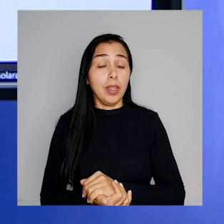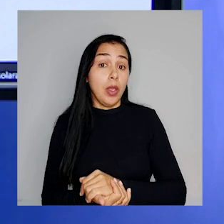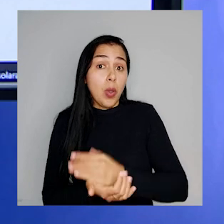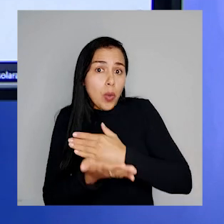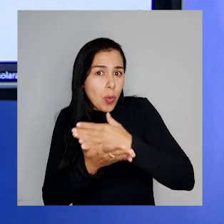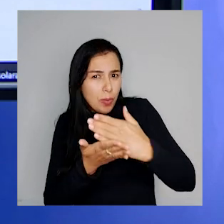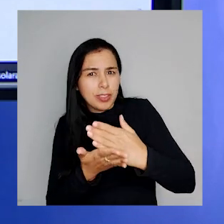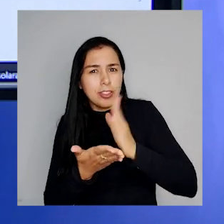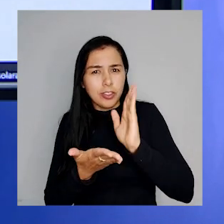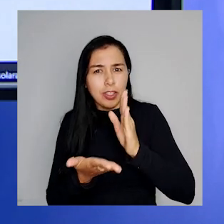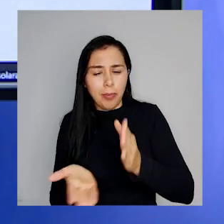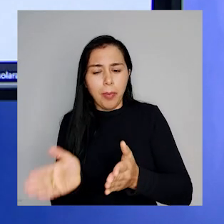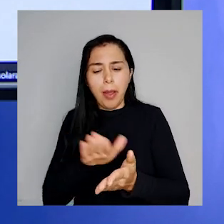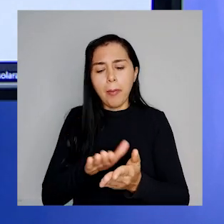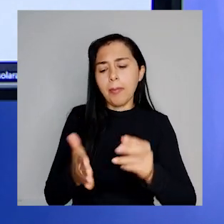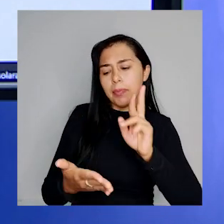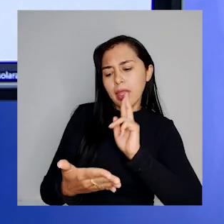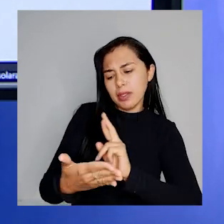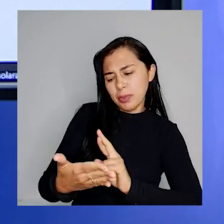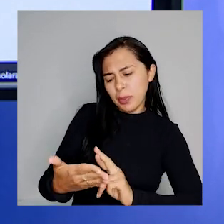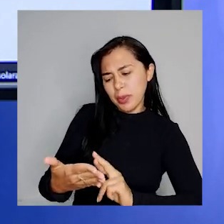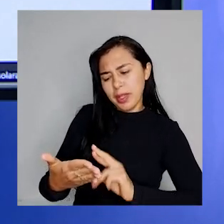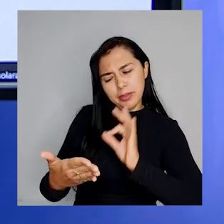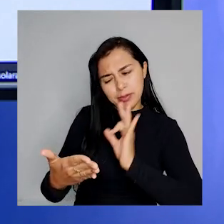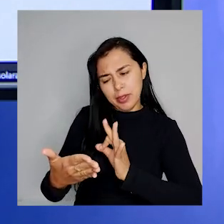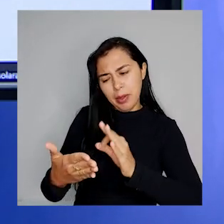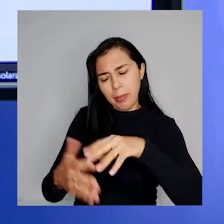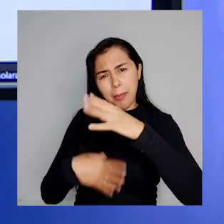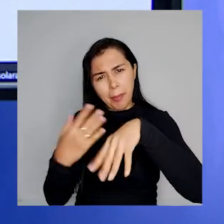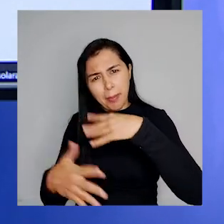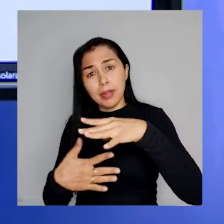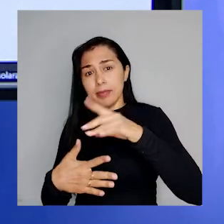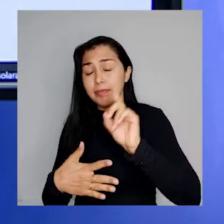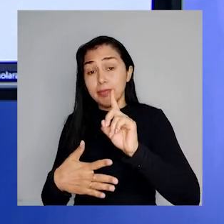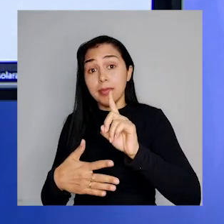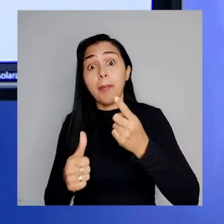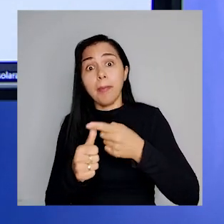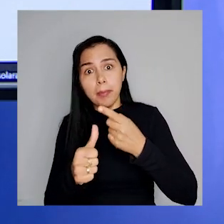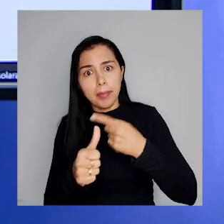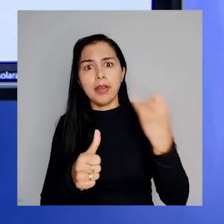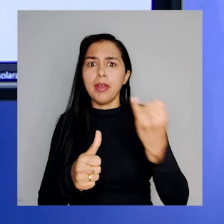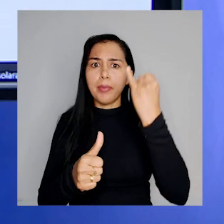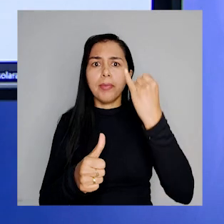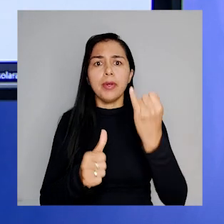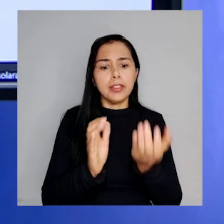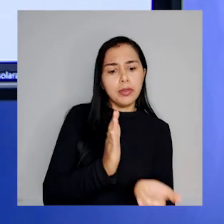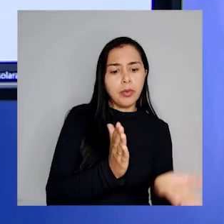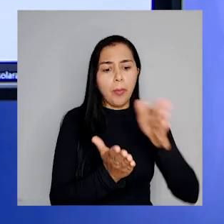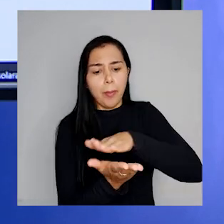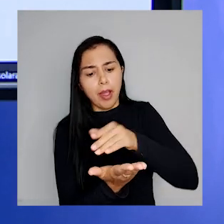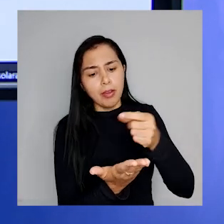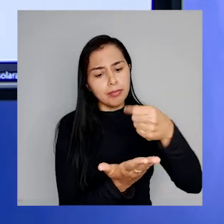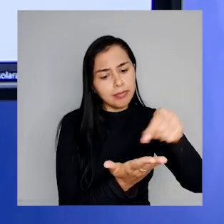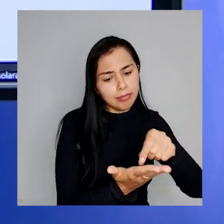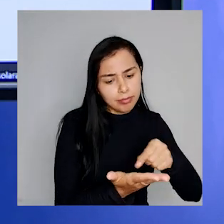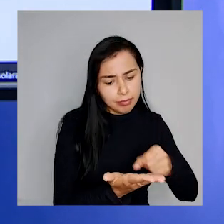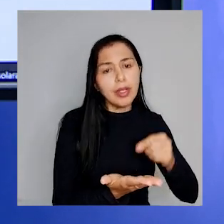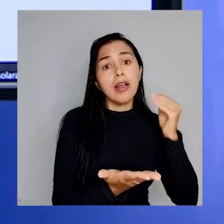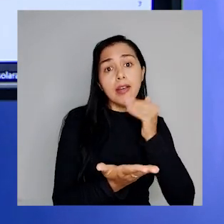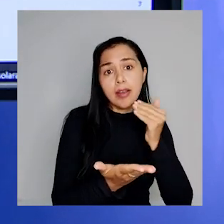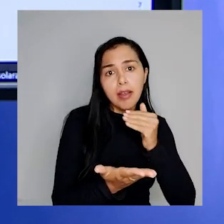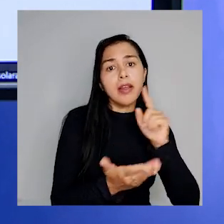comece diretamente respondendo a questão lá e possa ser que fique tudo meio bagunçado. E essa folha de rascunho, ela só serve para